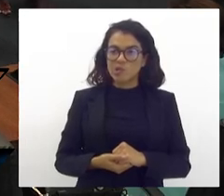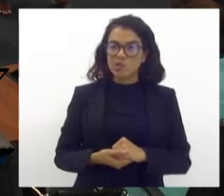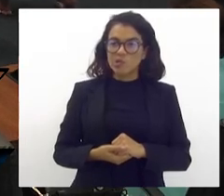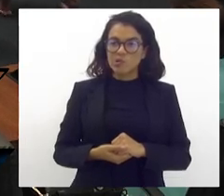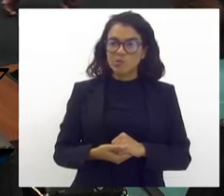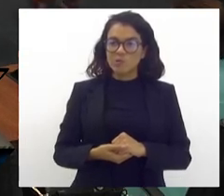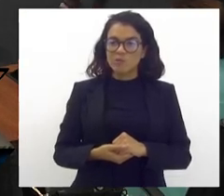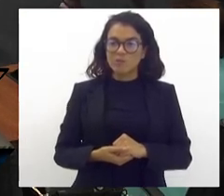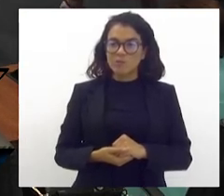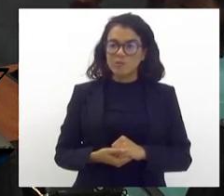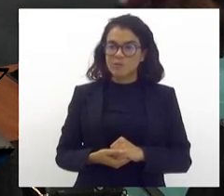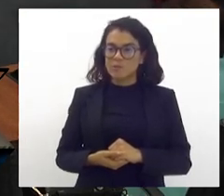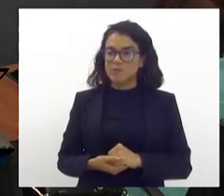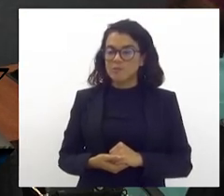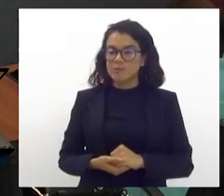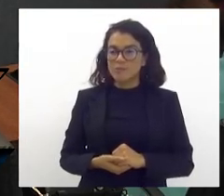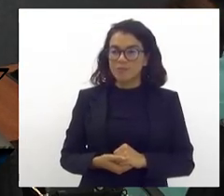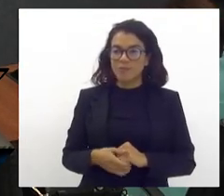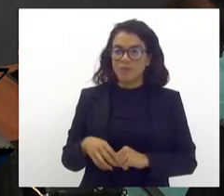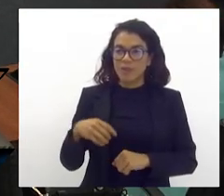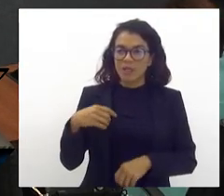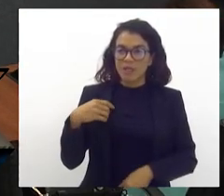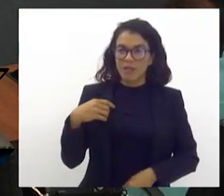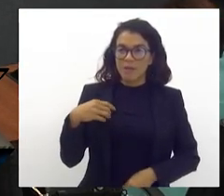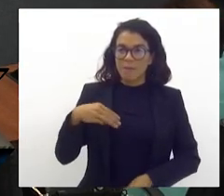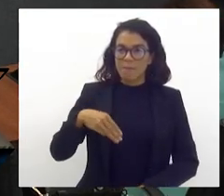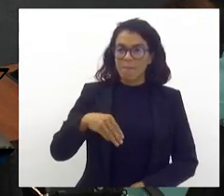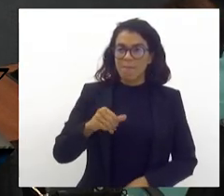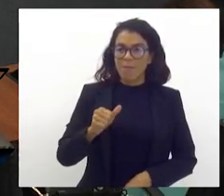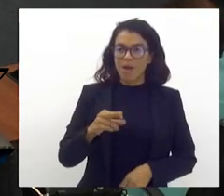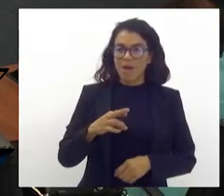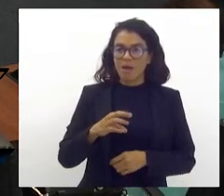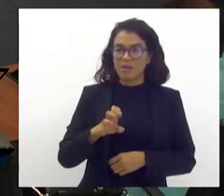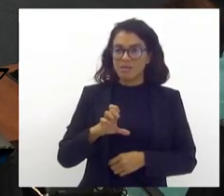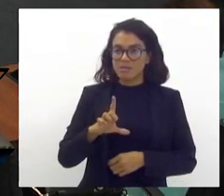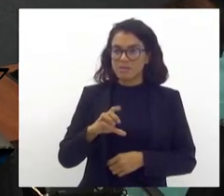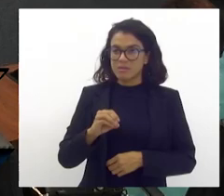Deputado Marcelo Dino, Chico Machado. Marcelo Dino, por favor.